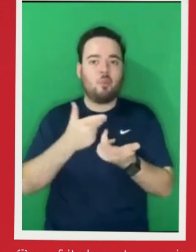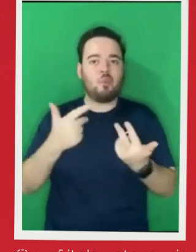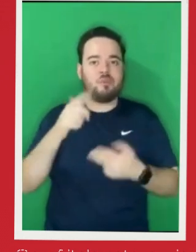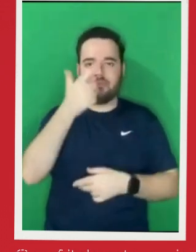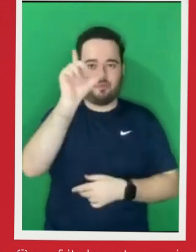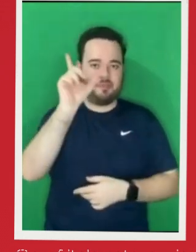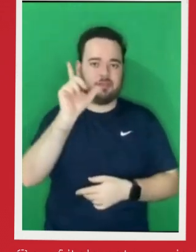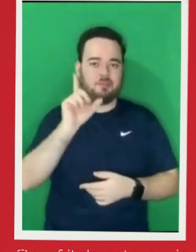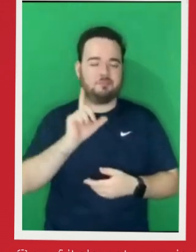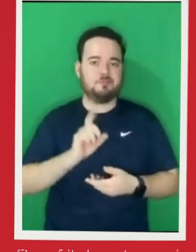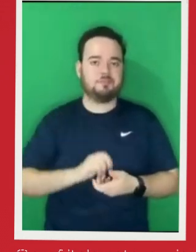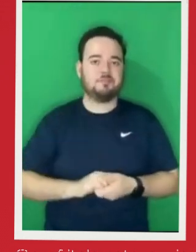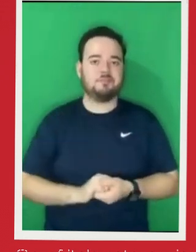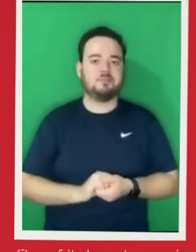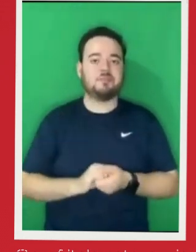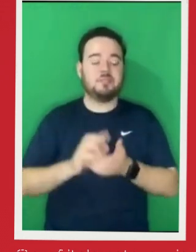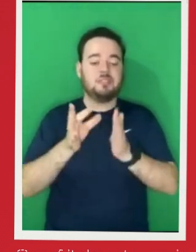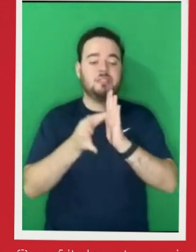coisa.